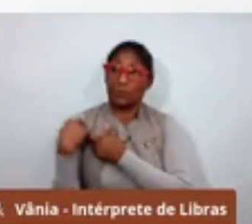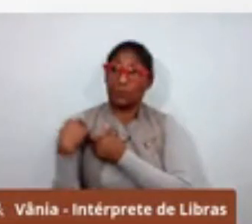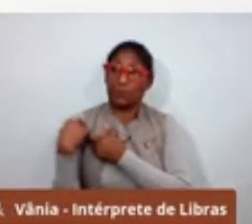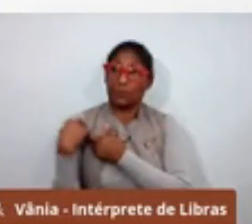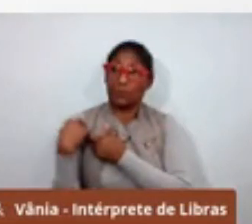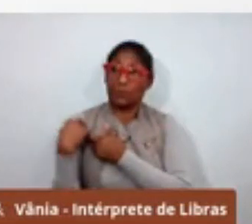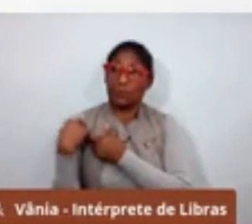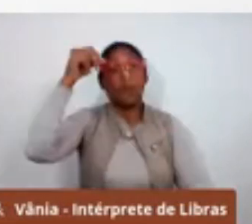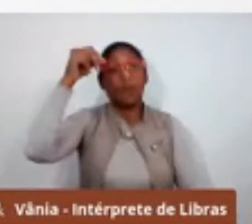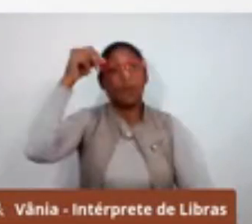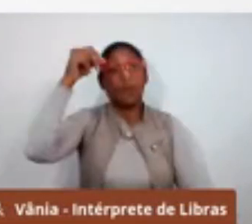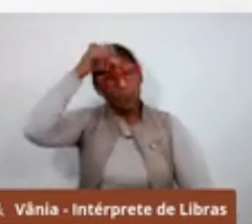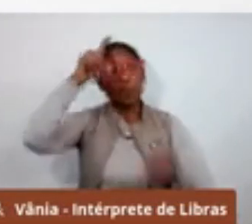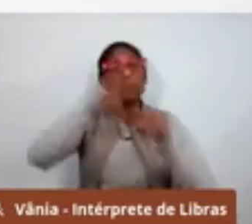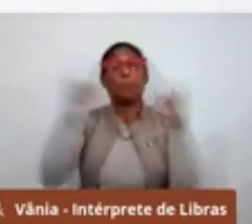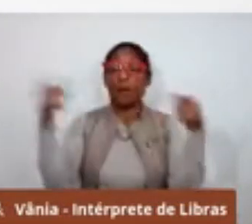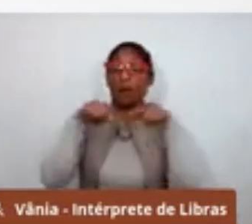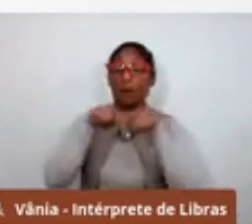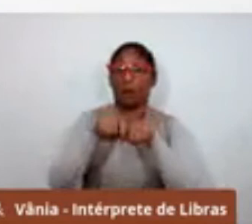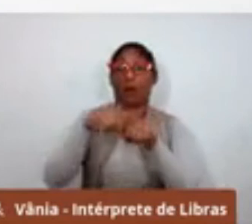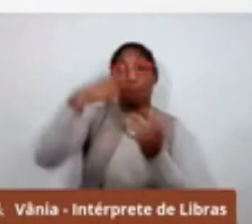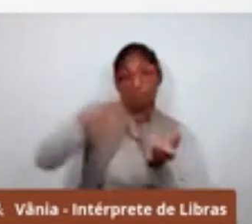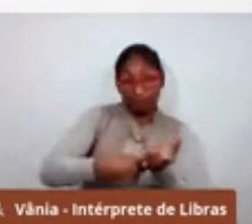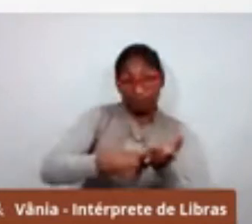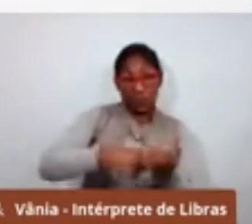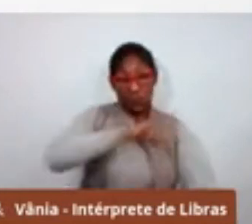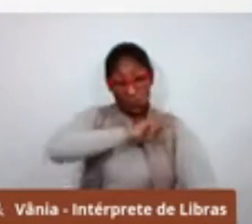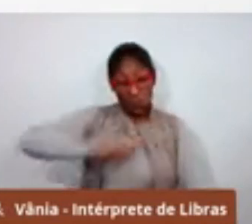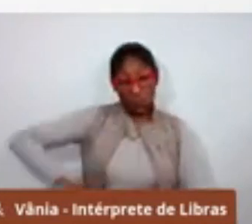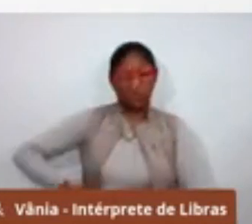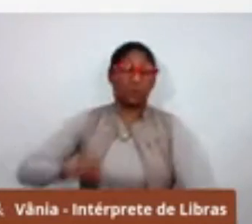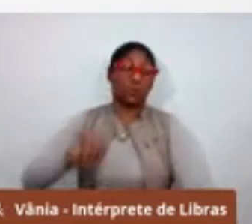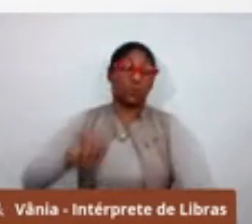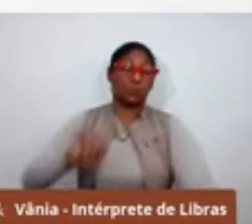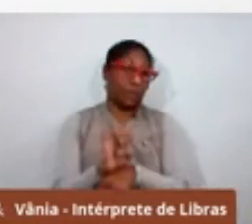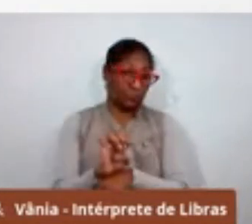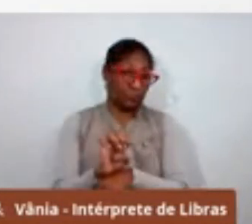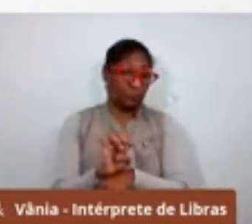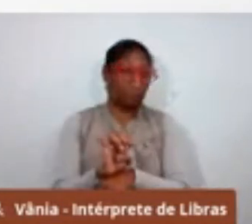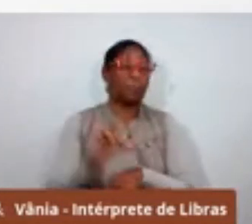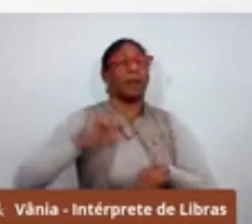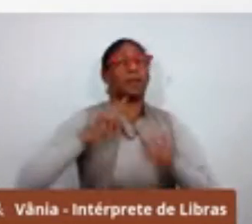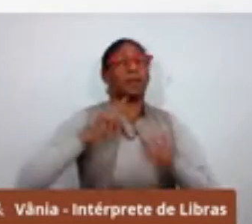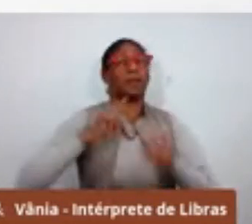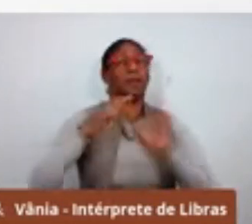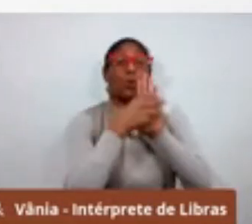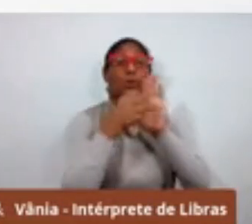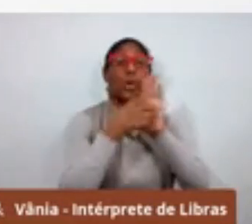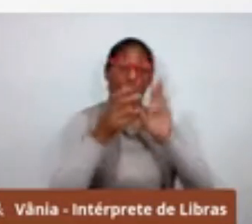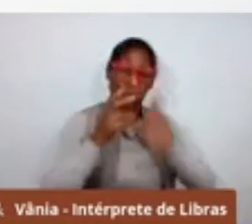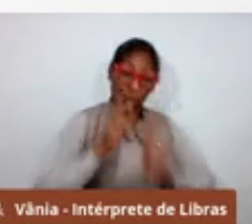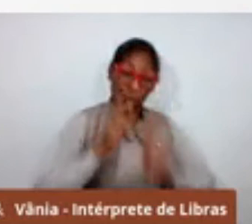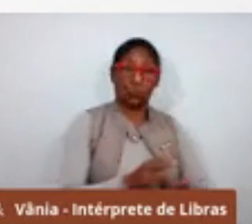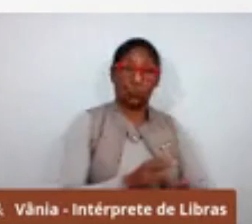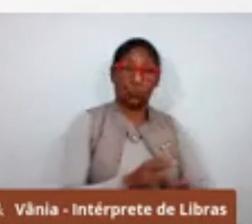o governo do estado, deles entre eles e deles com o governo do estado, para que nós possamos ter um modelo que se sustente, né, para que